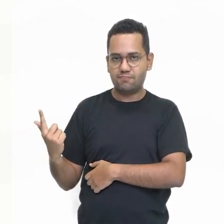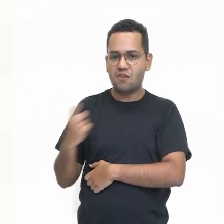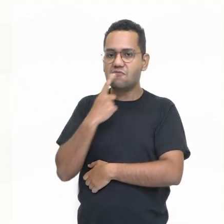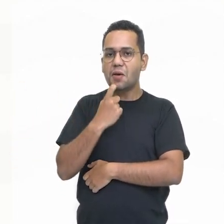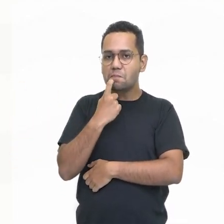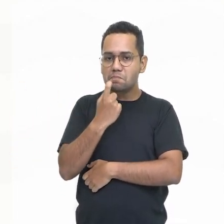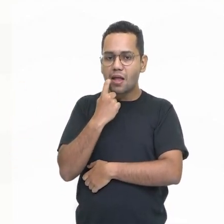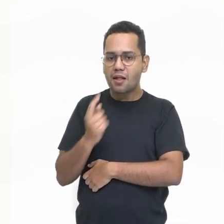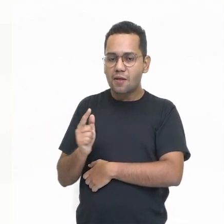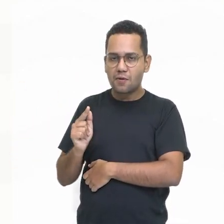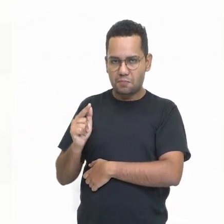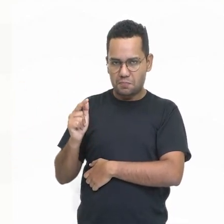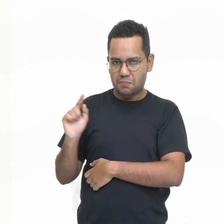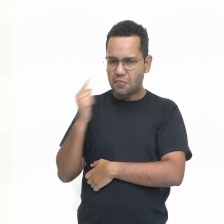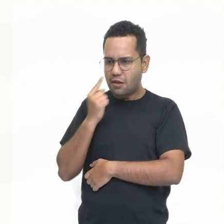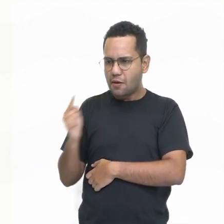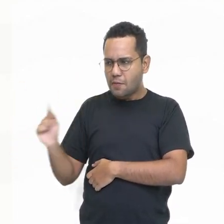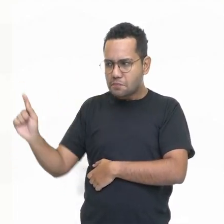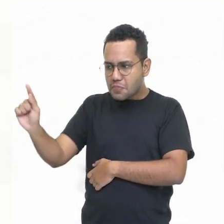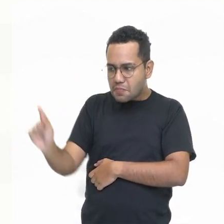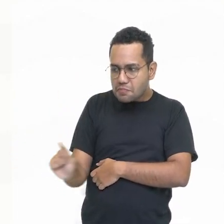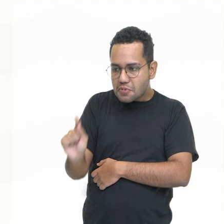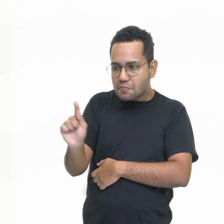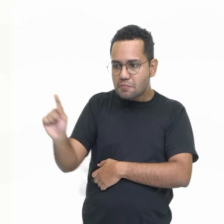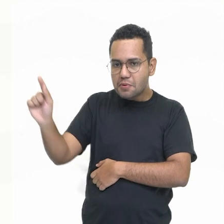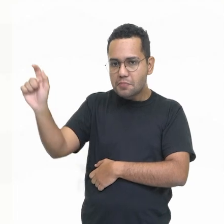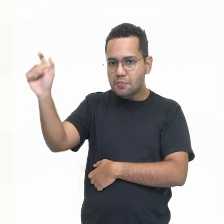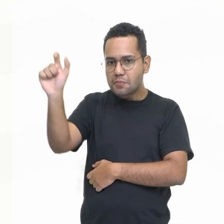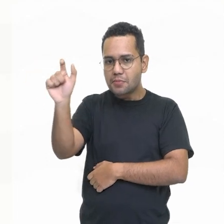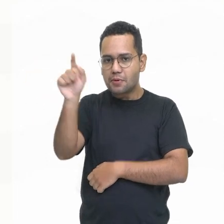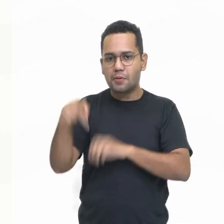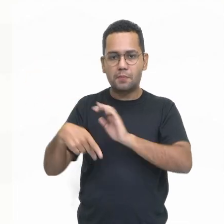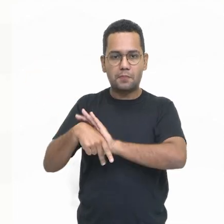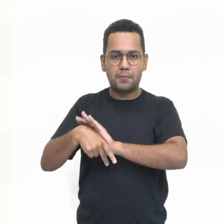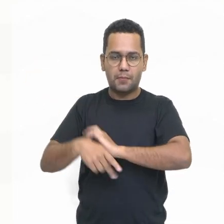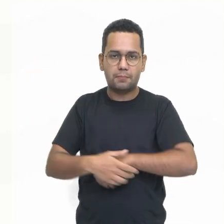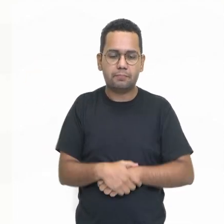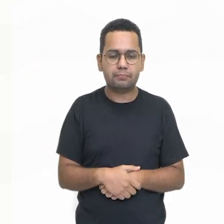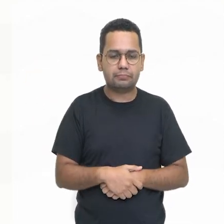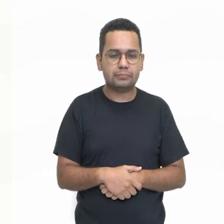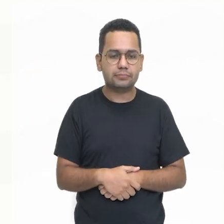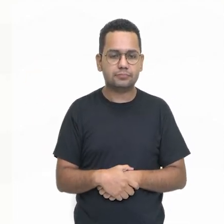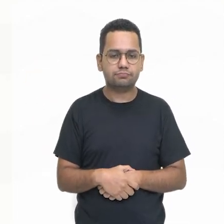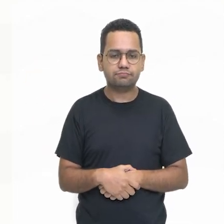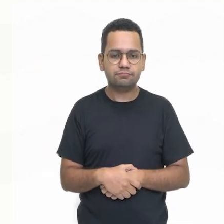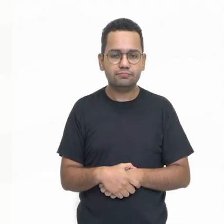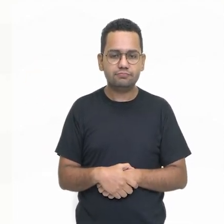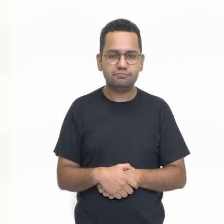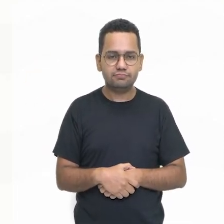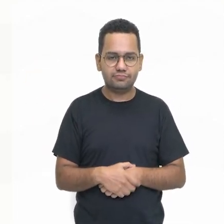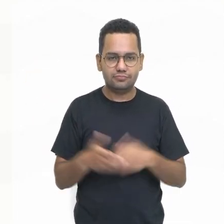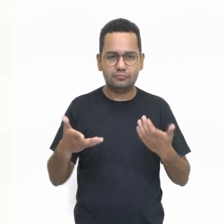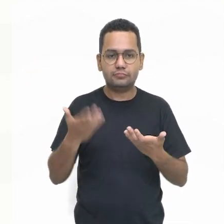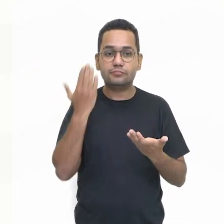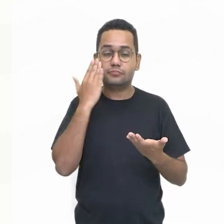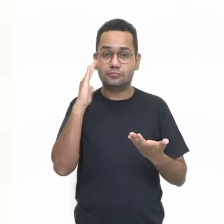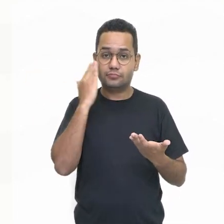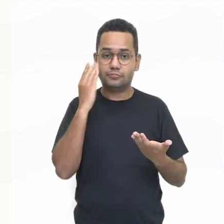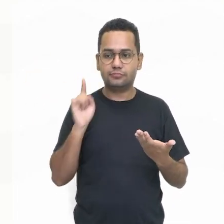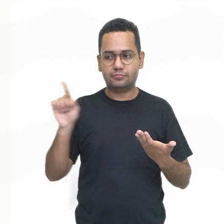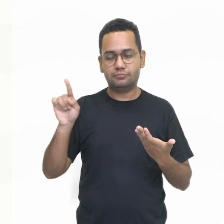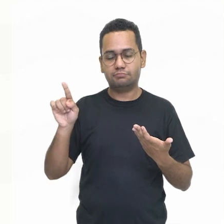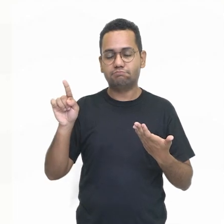essa abrangência dessa divisão política. E vamos entender um pouquinho sobre as características